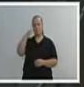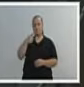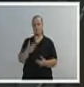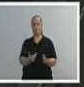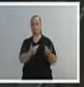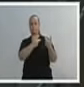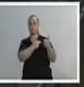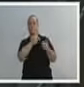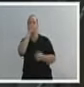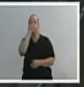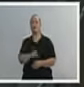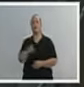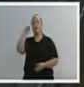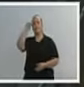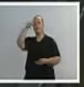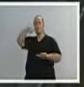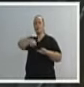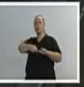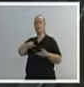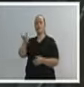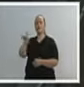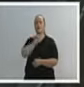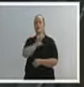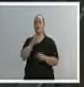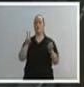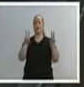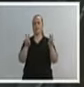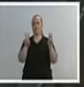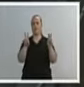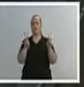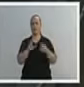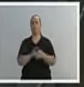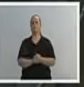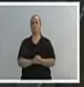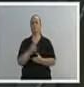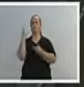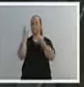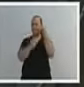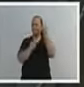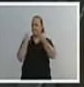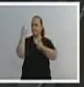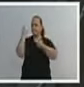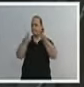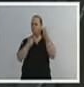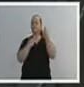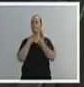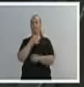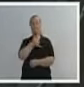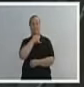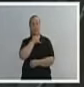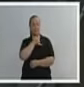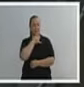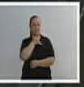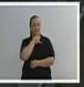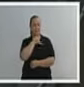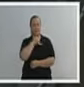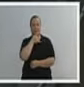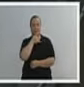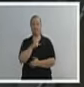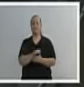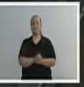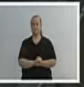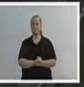em relação a cada um dos temas. É extremamente preocupante, triste, foge do padrão e da visão